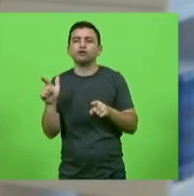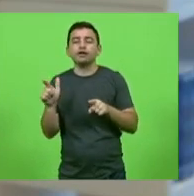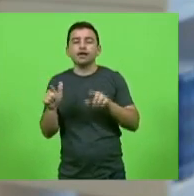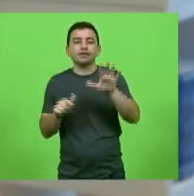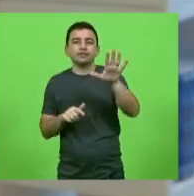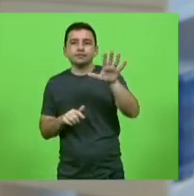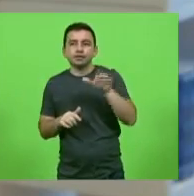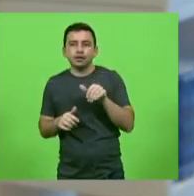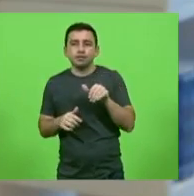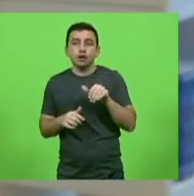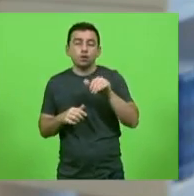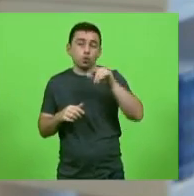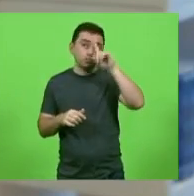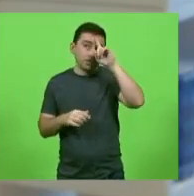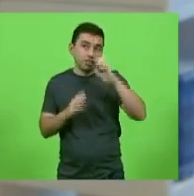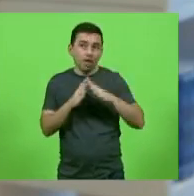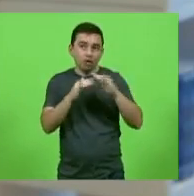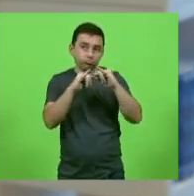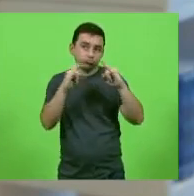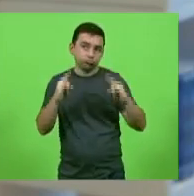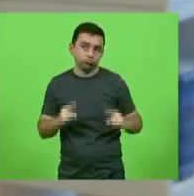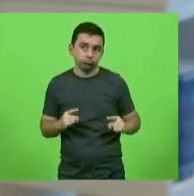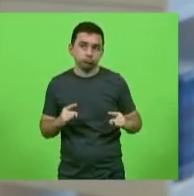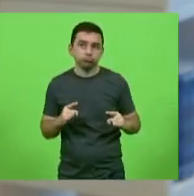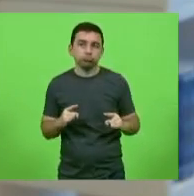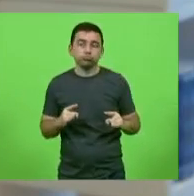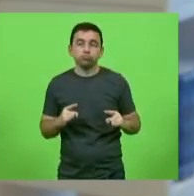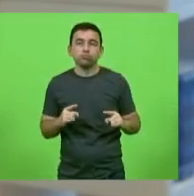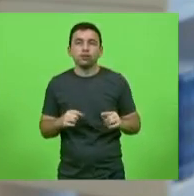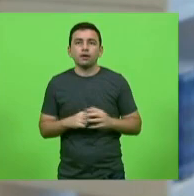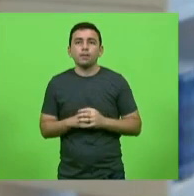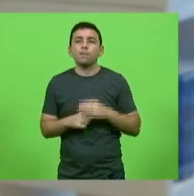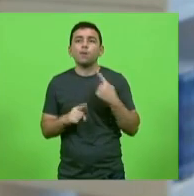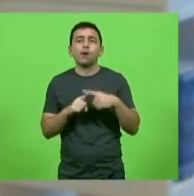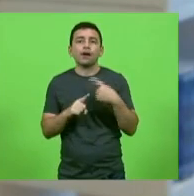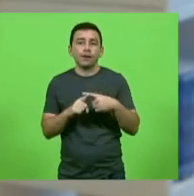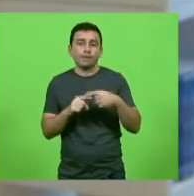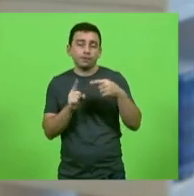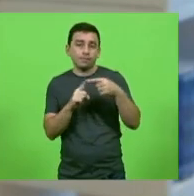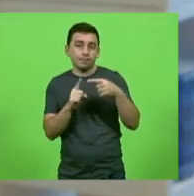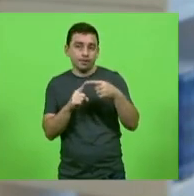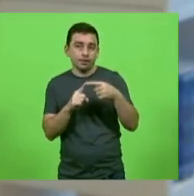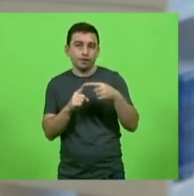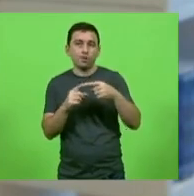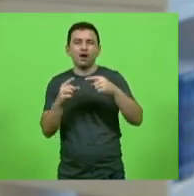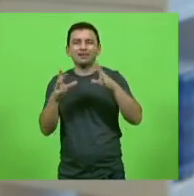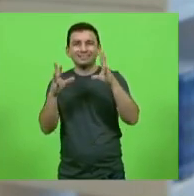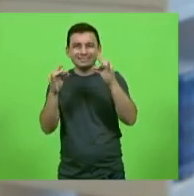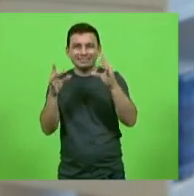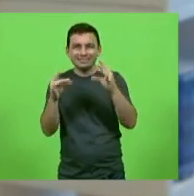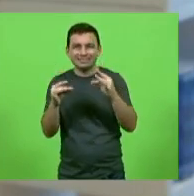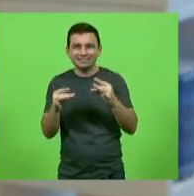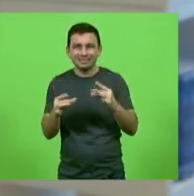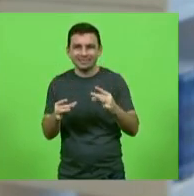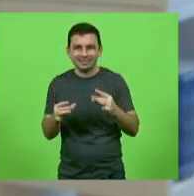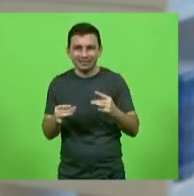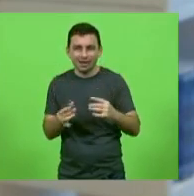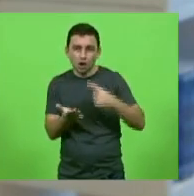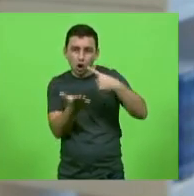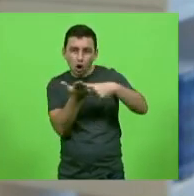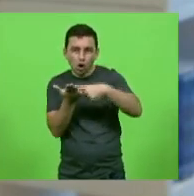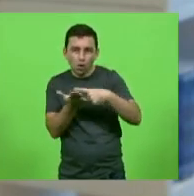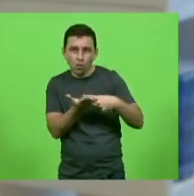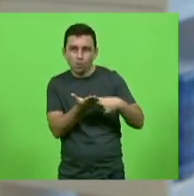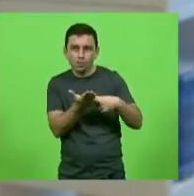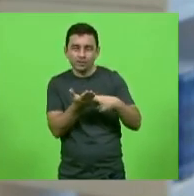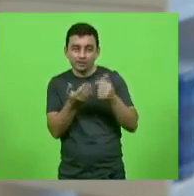do hospital de campanha. A uma, porque as particularidades acerca da definição dos termos da contratação e da condução do